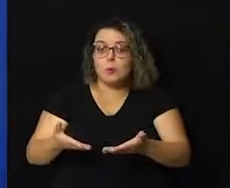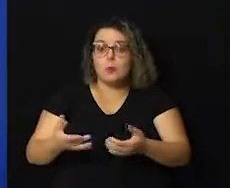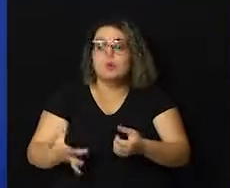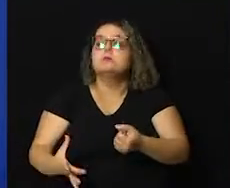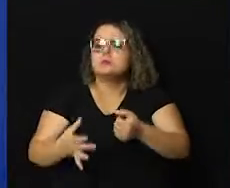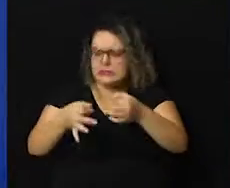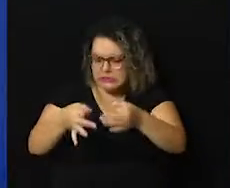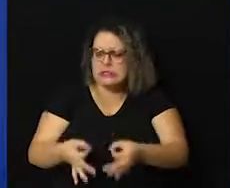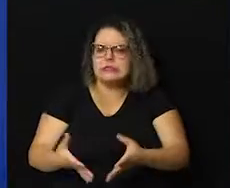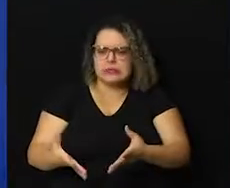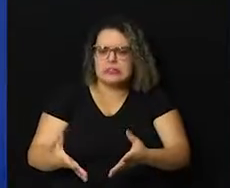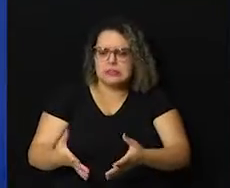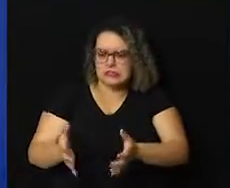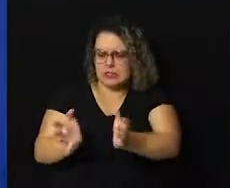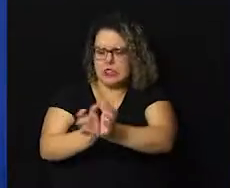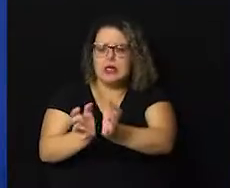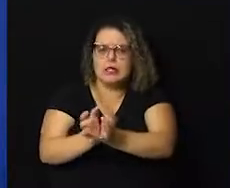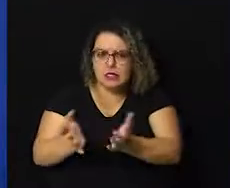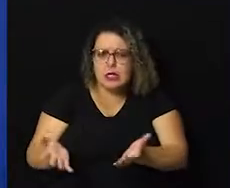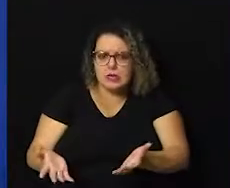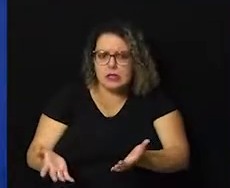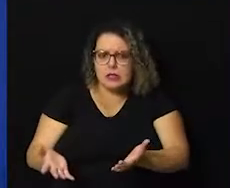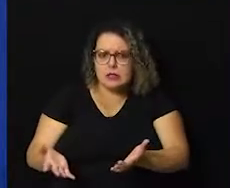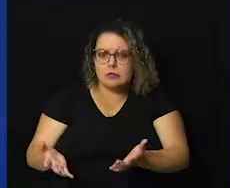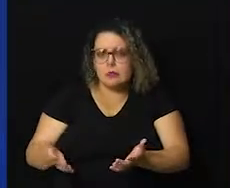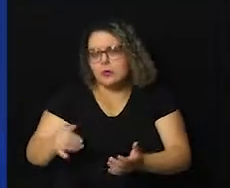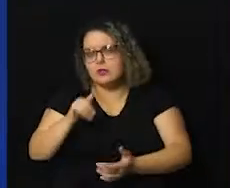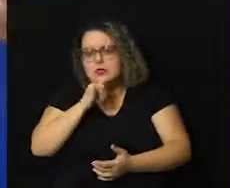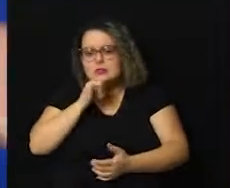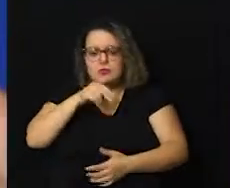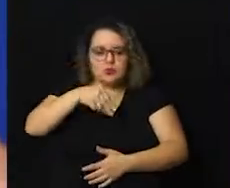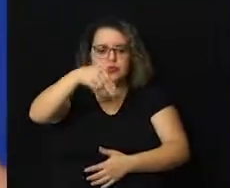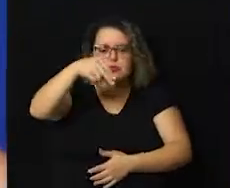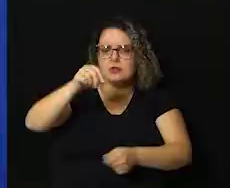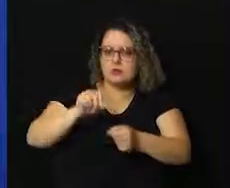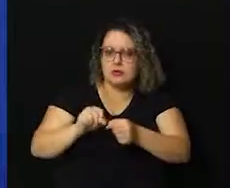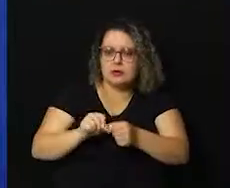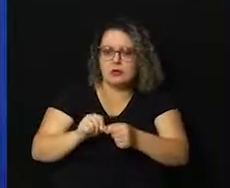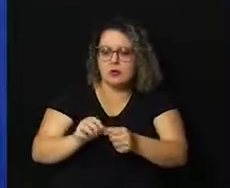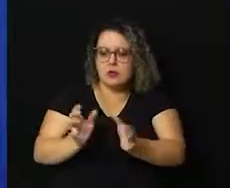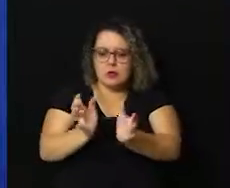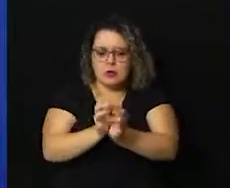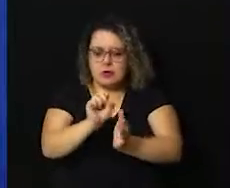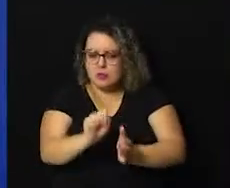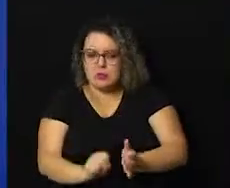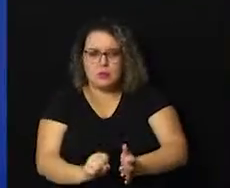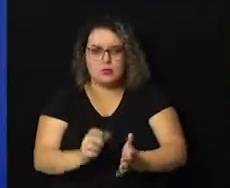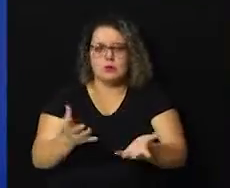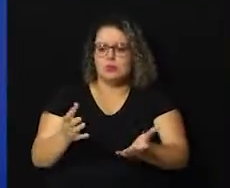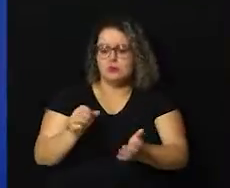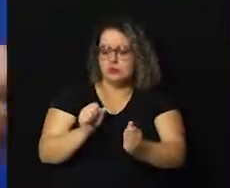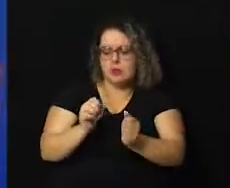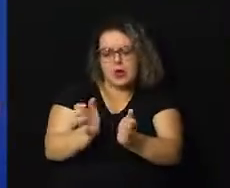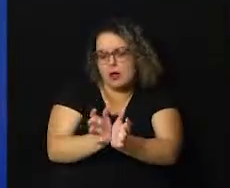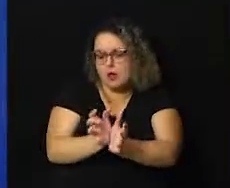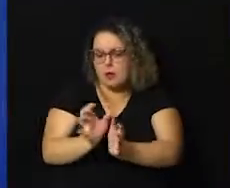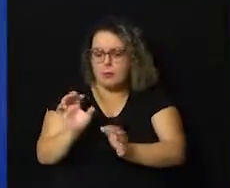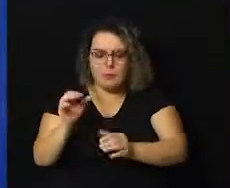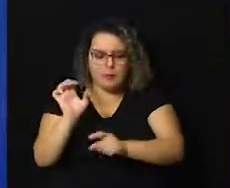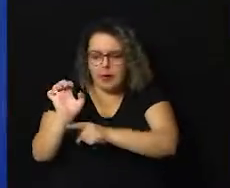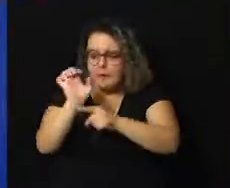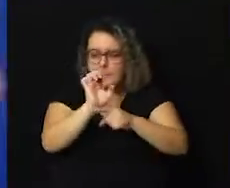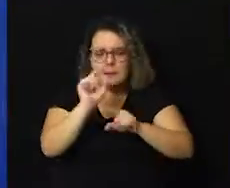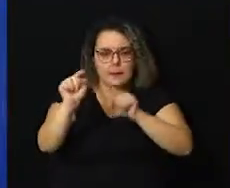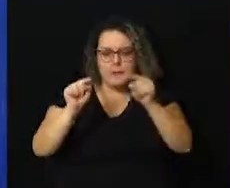como Olha eu posso assegurar que a equipe do Nordeste vai fazer que a equipe que tá no Sul no sudeste